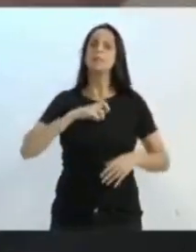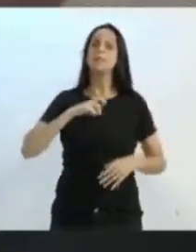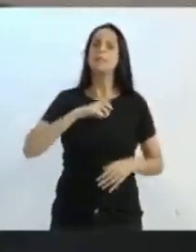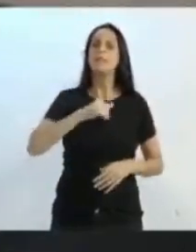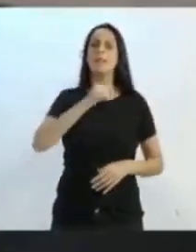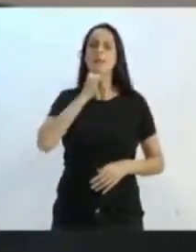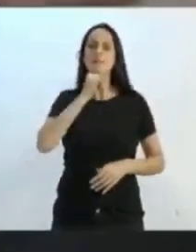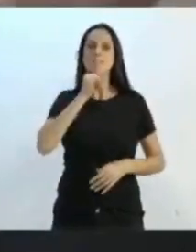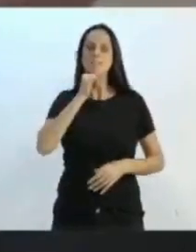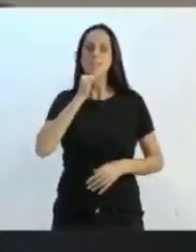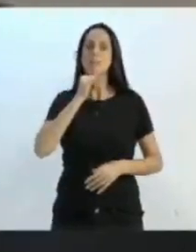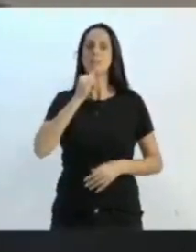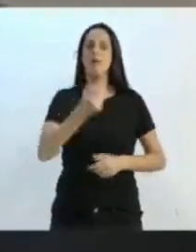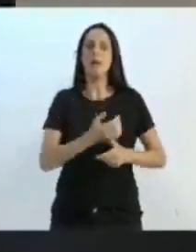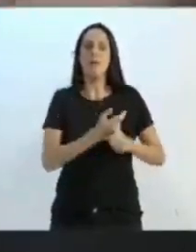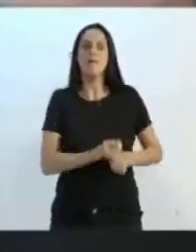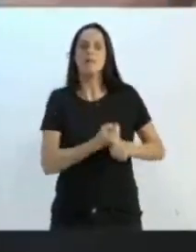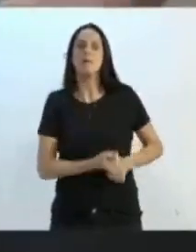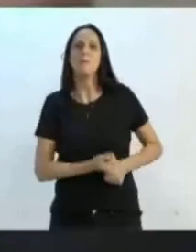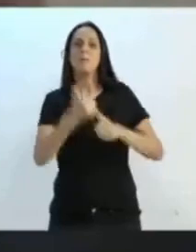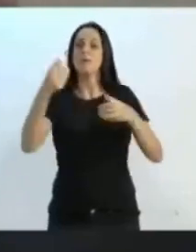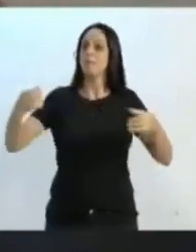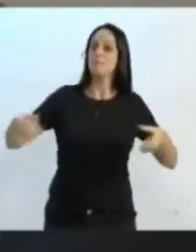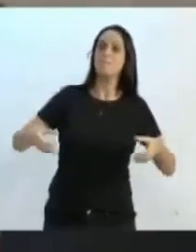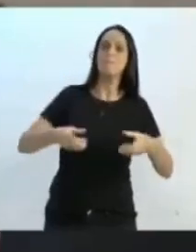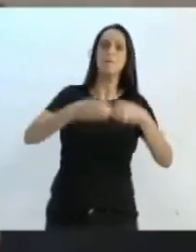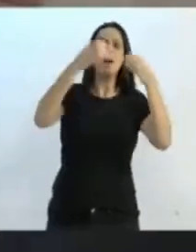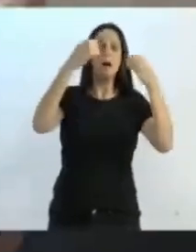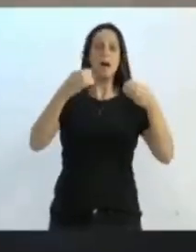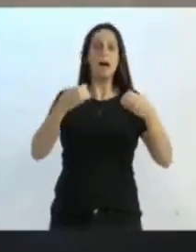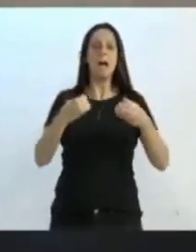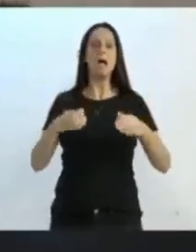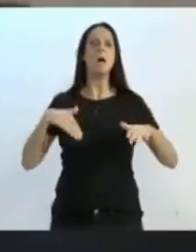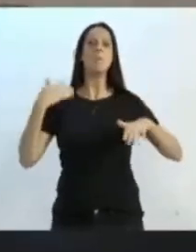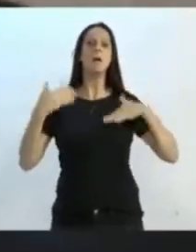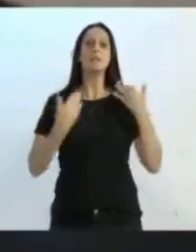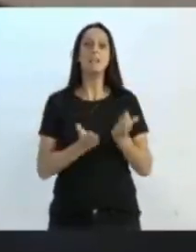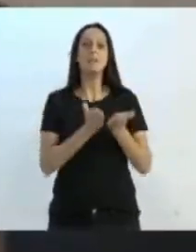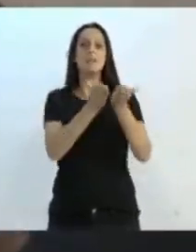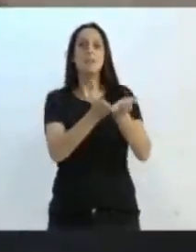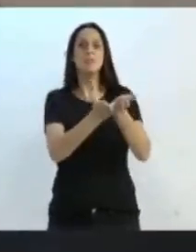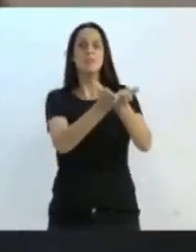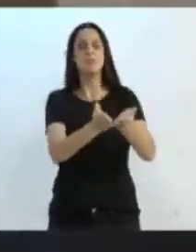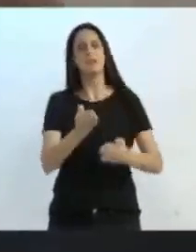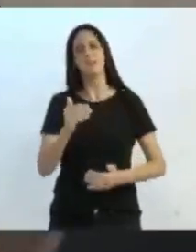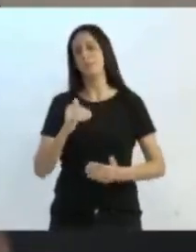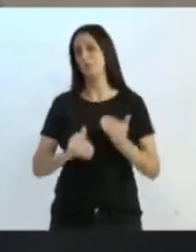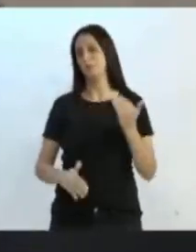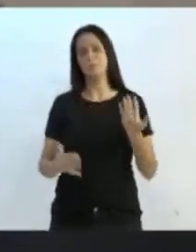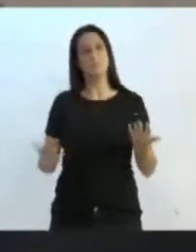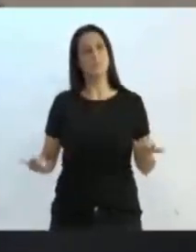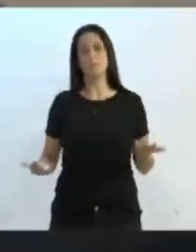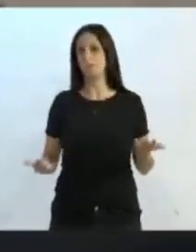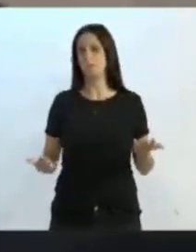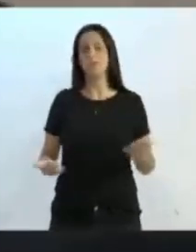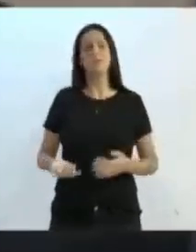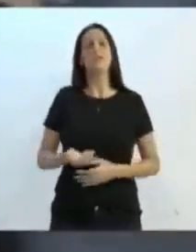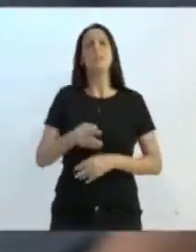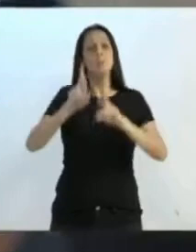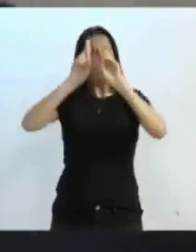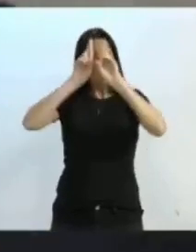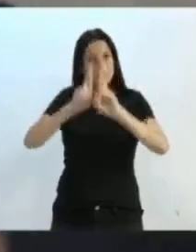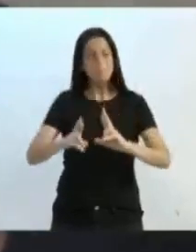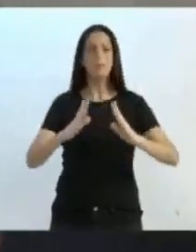barcos, passeando, fazendo orgias com o dinheiro do coitado do povo que contribui. Não discordo da sua opinião, respeito as